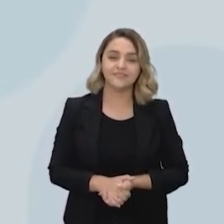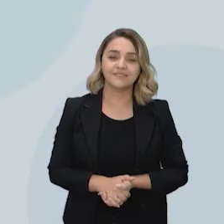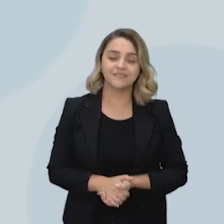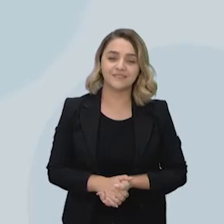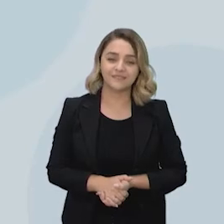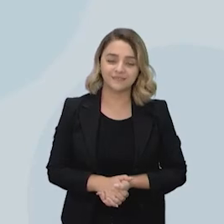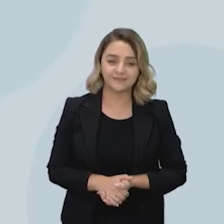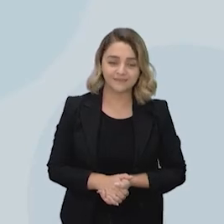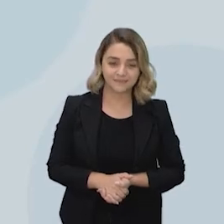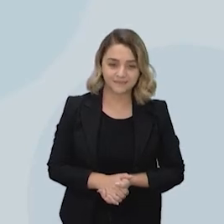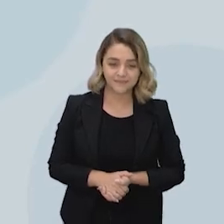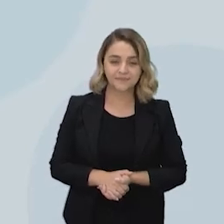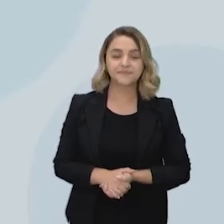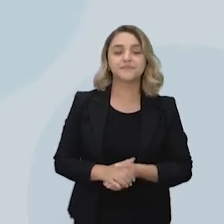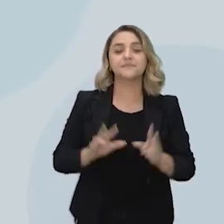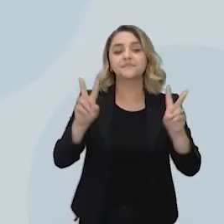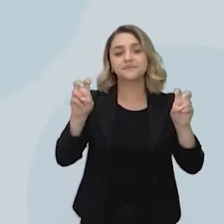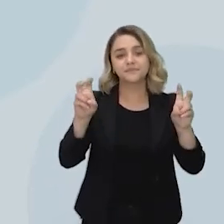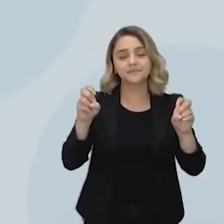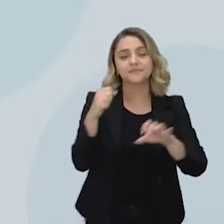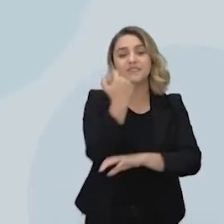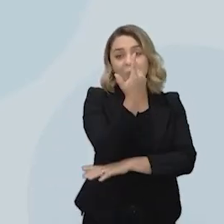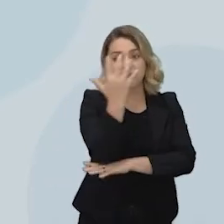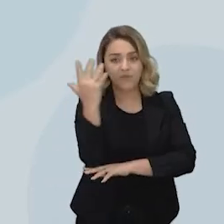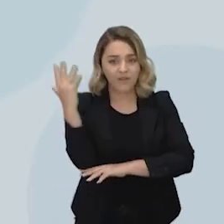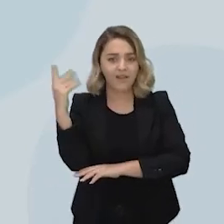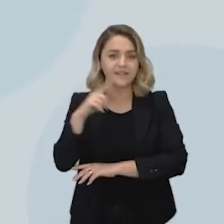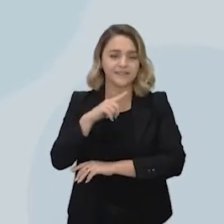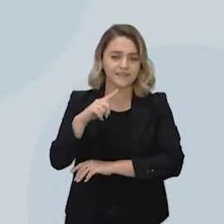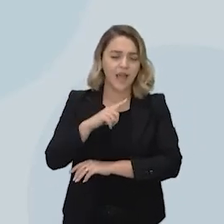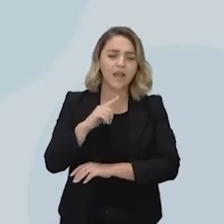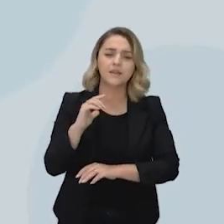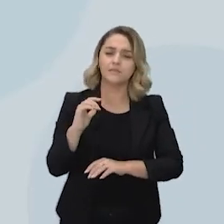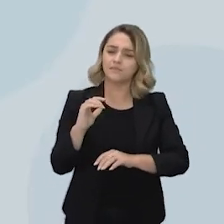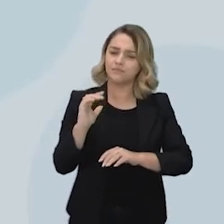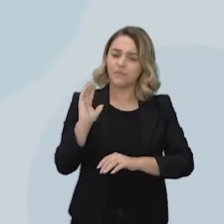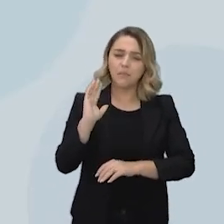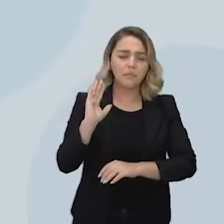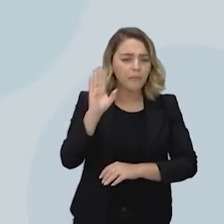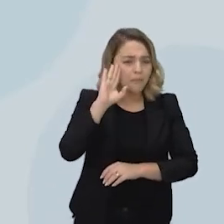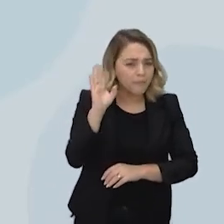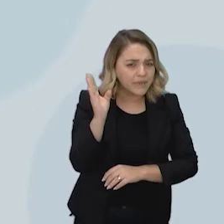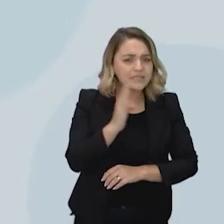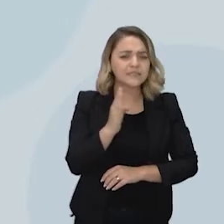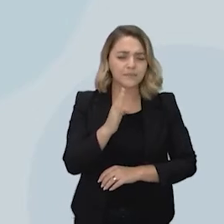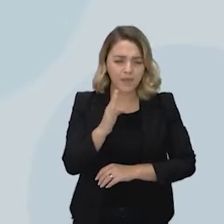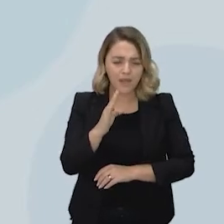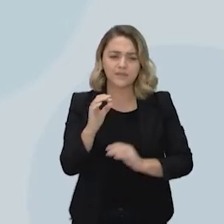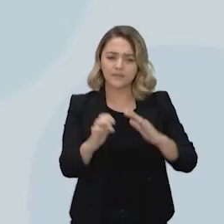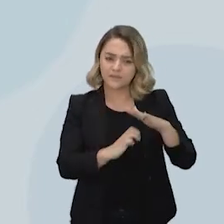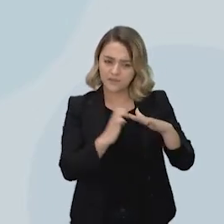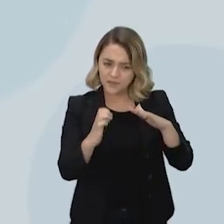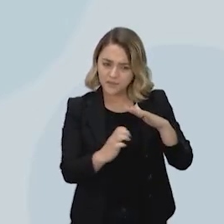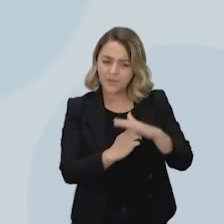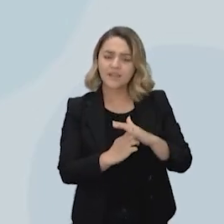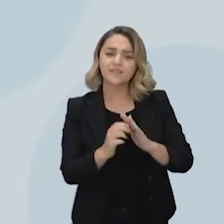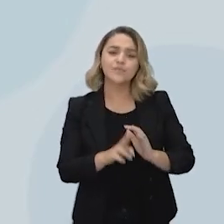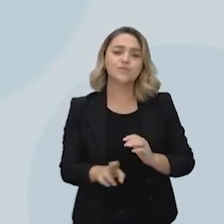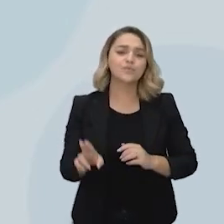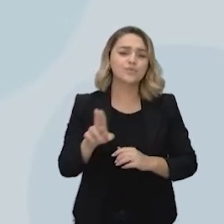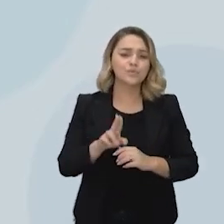Essa questão, então, das florestas nativas, né, as grandes empresas, principalmente as siderúrgicas que utilizam esse